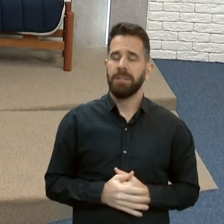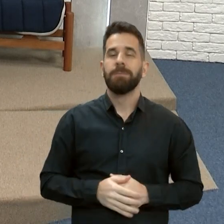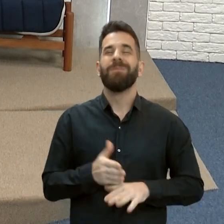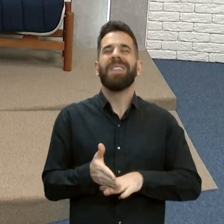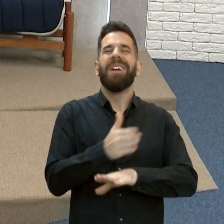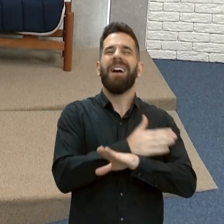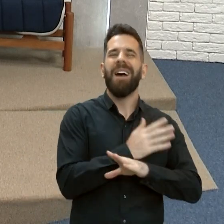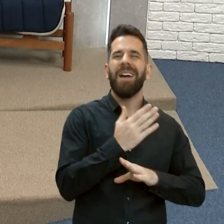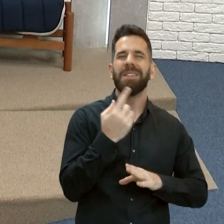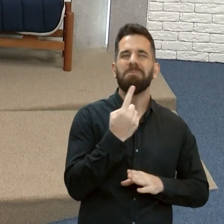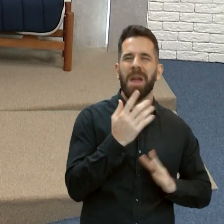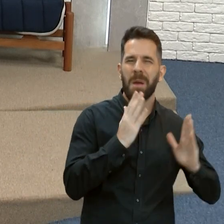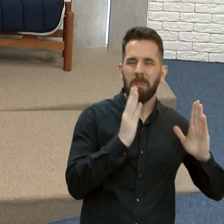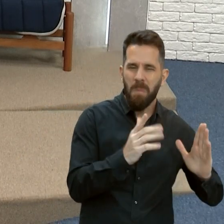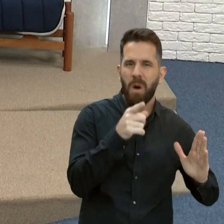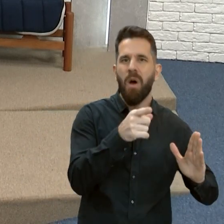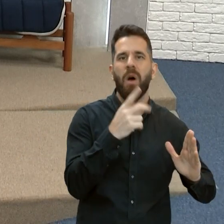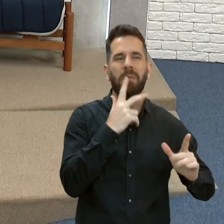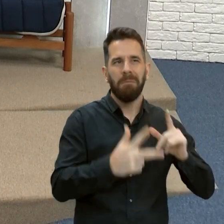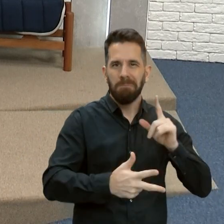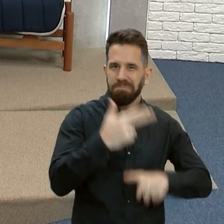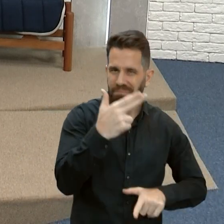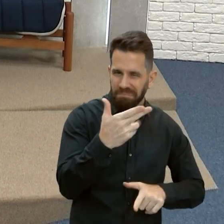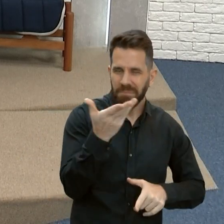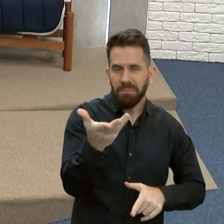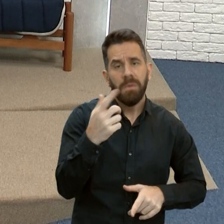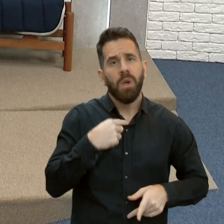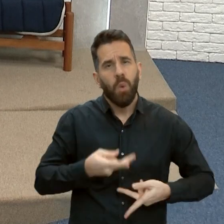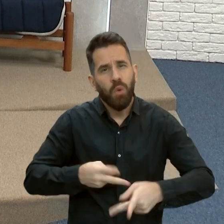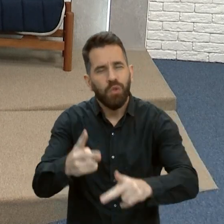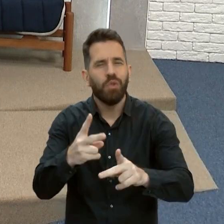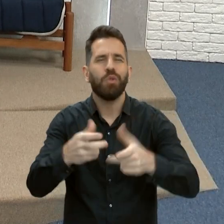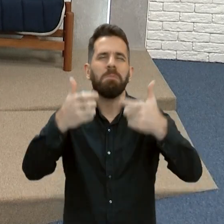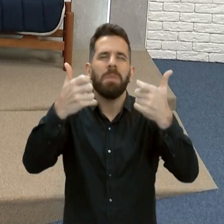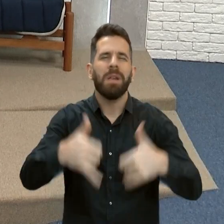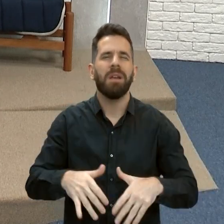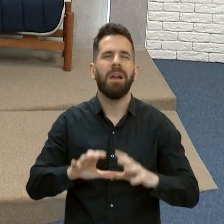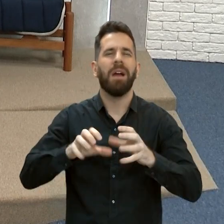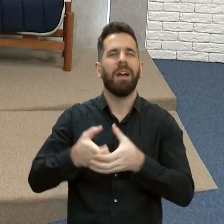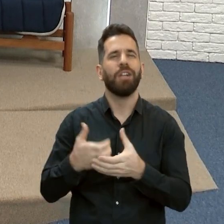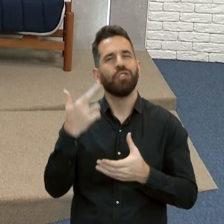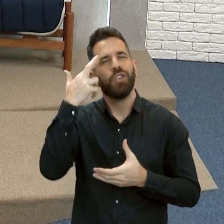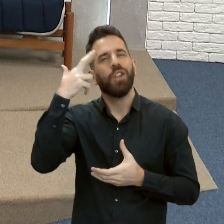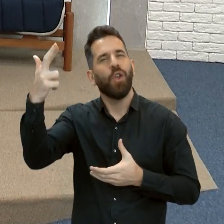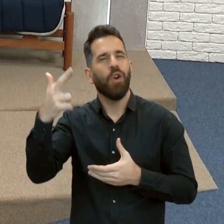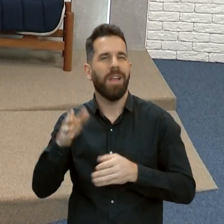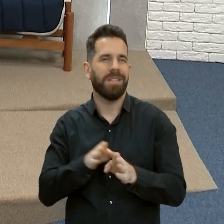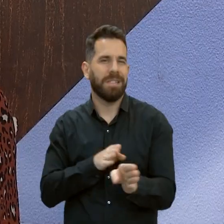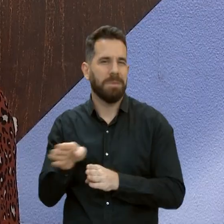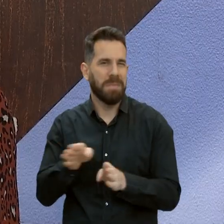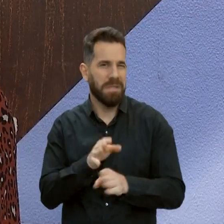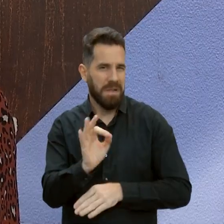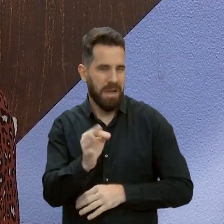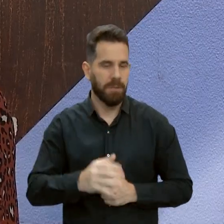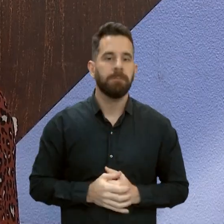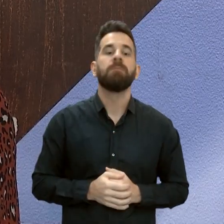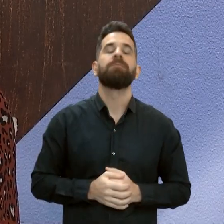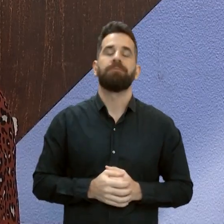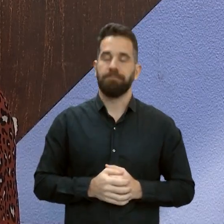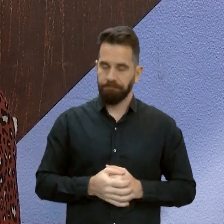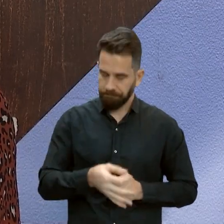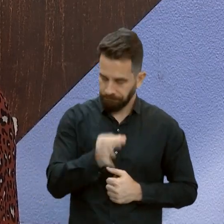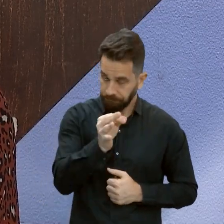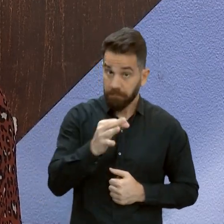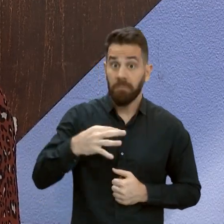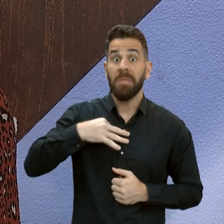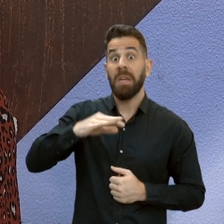a diretoria, né? Quero que a senhora continue contando para a gente. Sim. Então, depois que o candidato ele passa, né, ele faz parte,